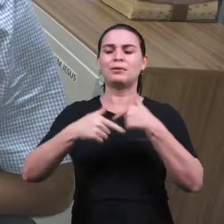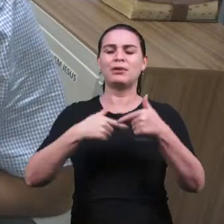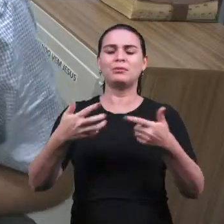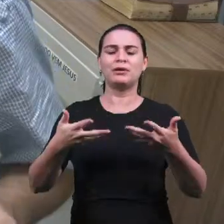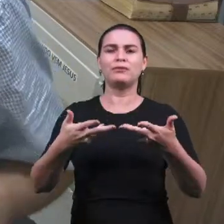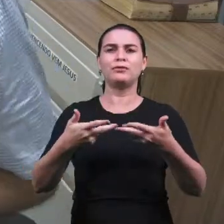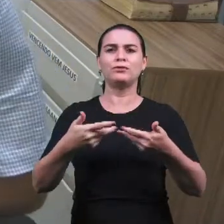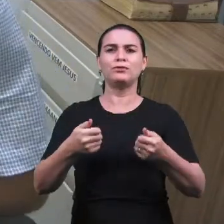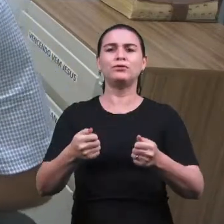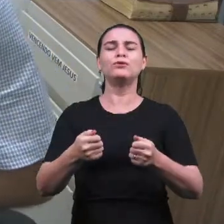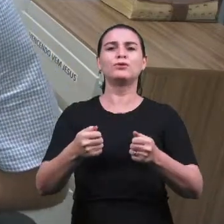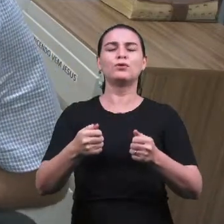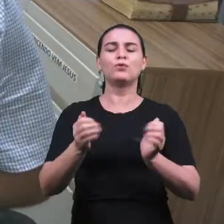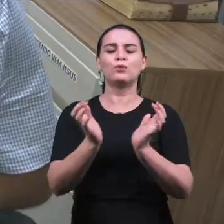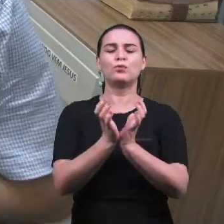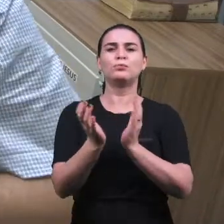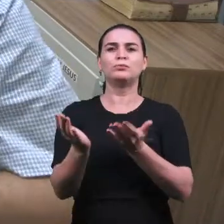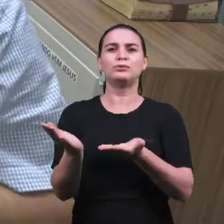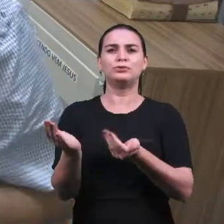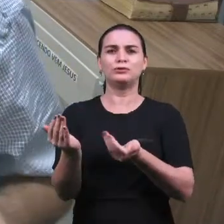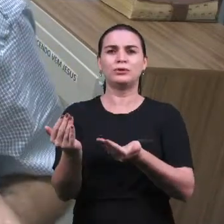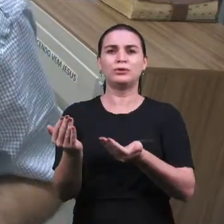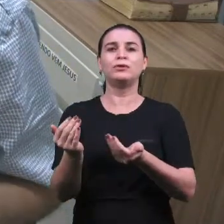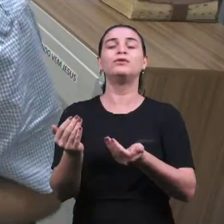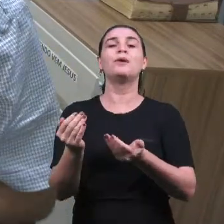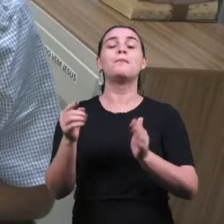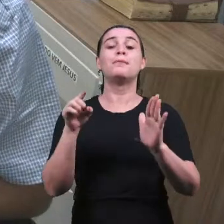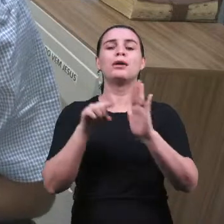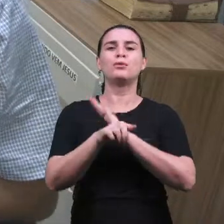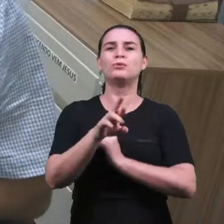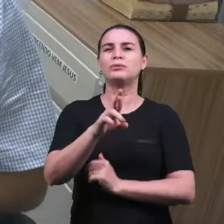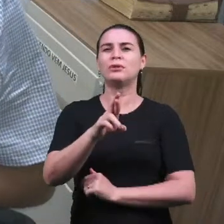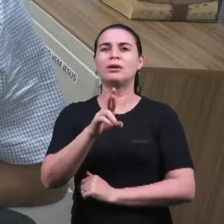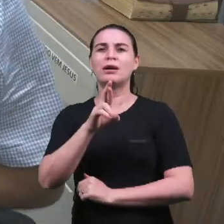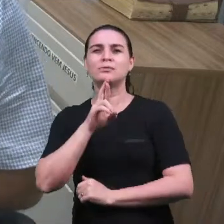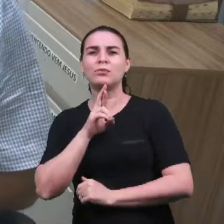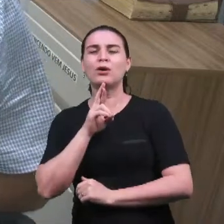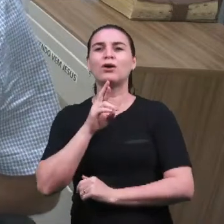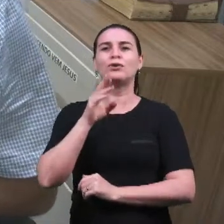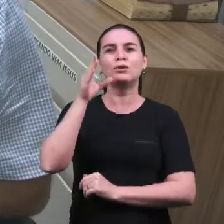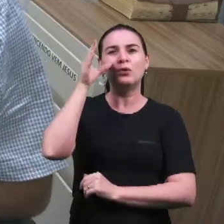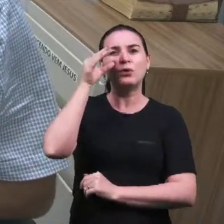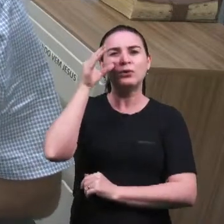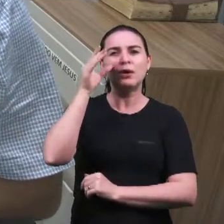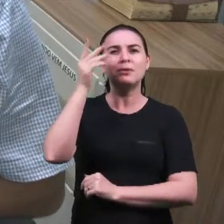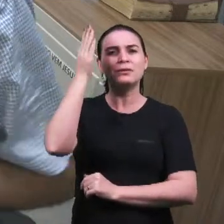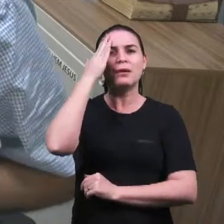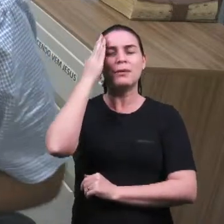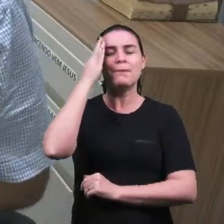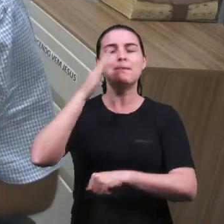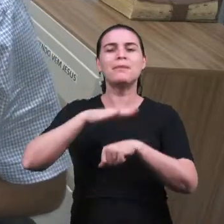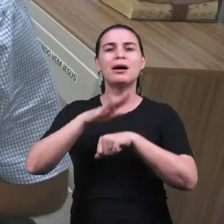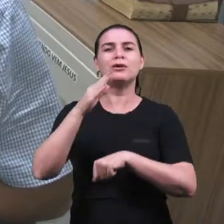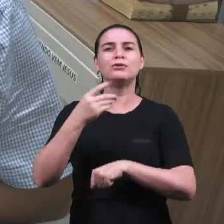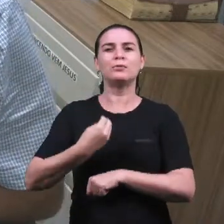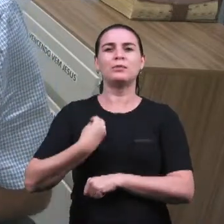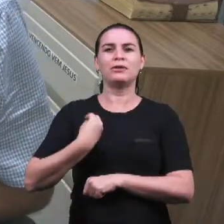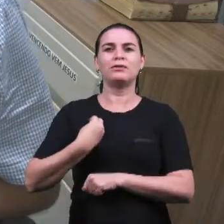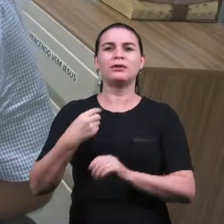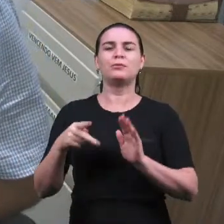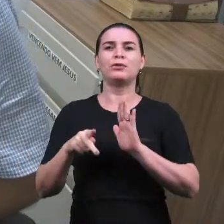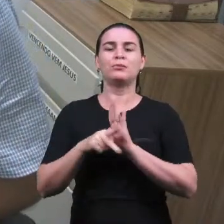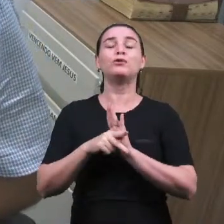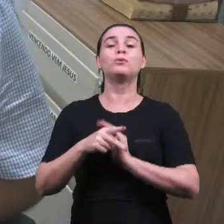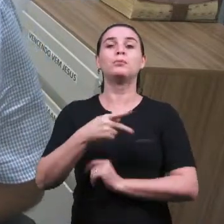de perguntas e respostas, curiosidades, saber um pouco mais da vida do pastor Marcelo Ferreira.